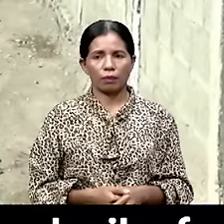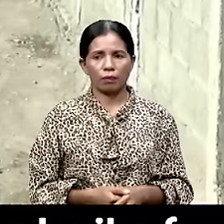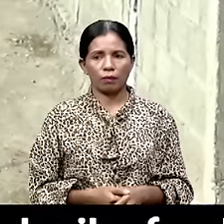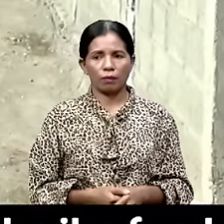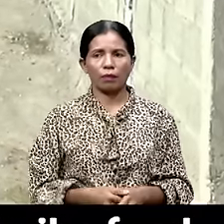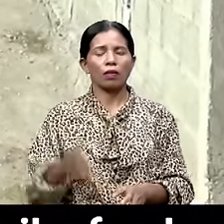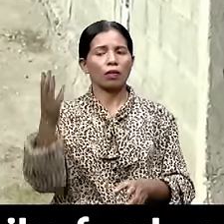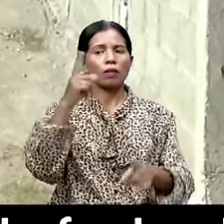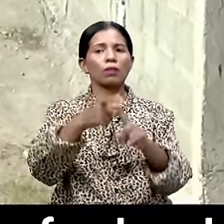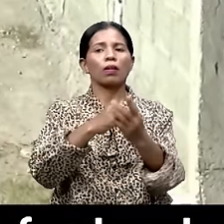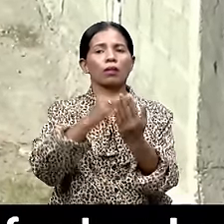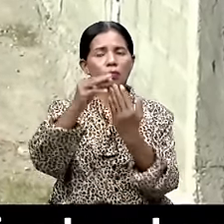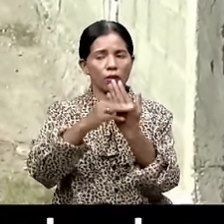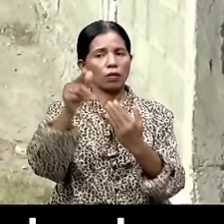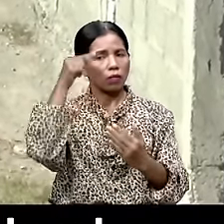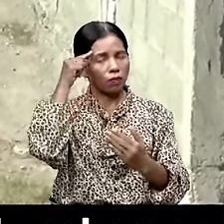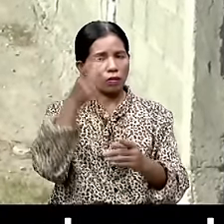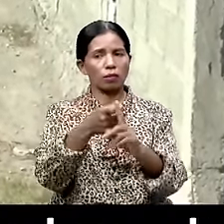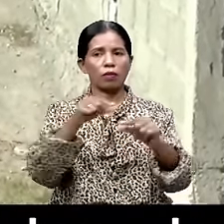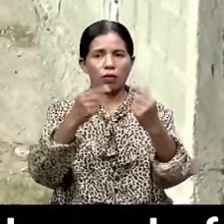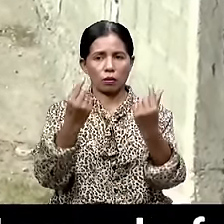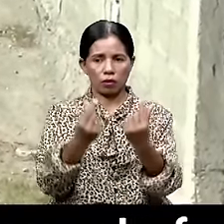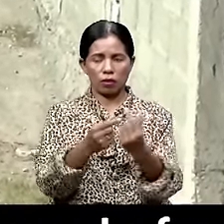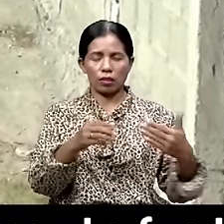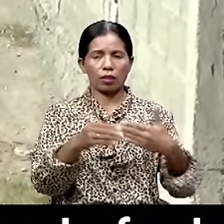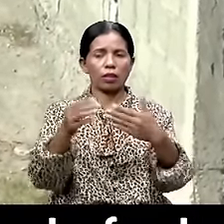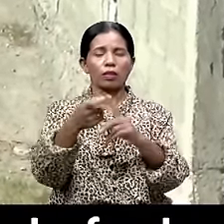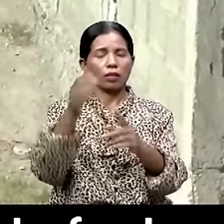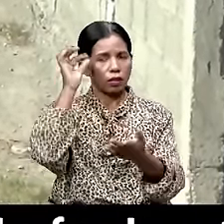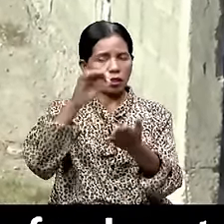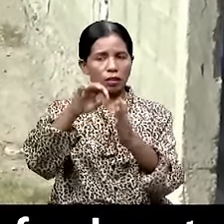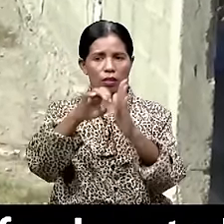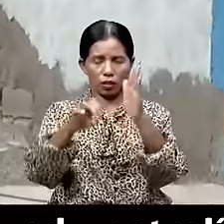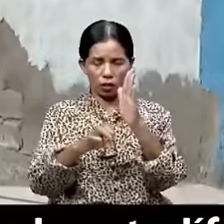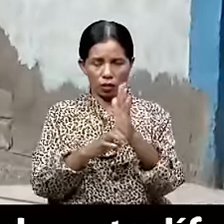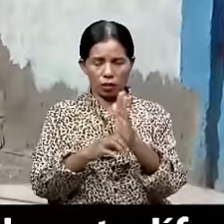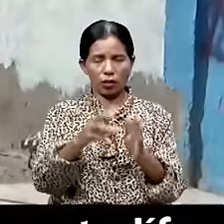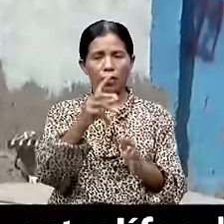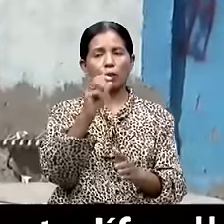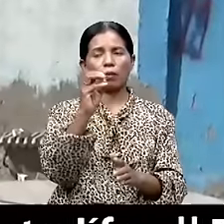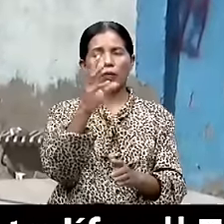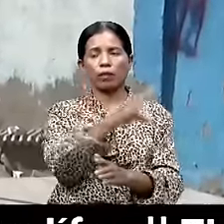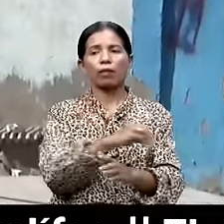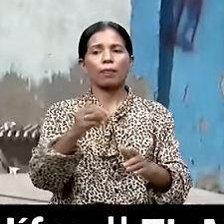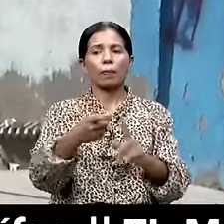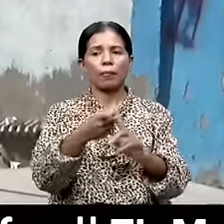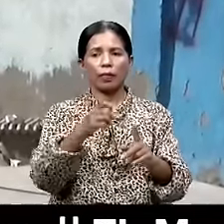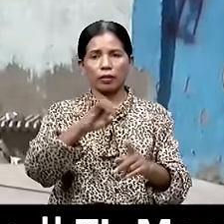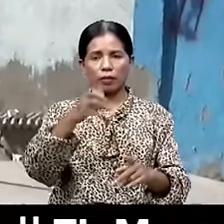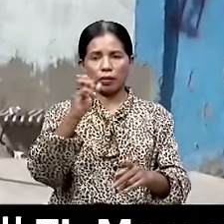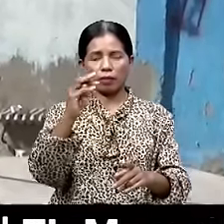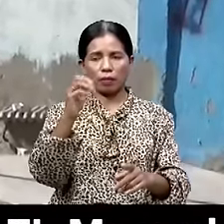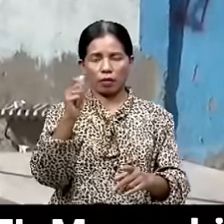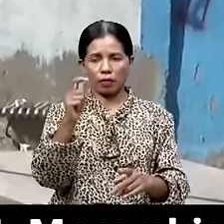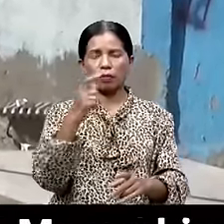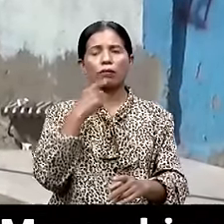Antes ne ia fulan maio liuba, governo liu equipa conjunta nebe liderado husi secretário estado assunto toponímia na organização urbana, Germano Santa Brites